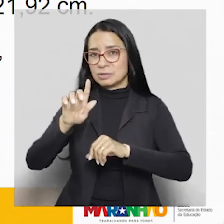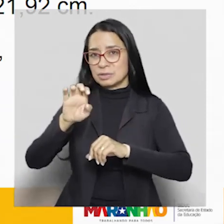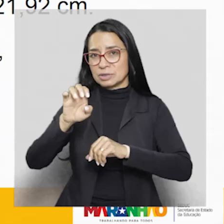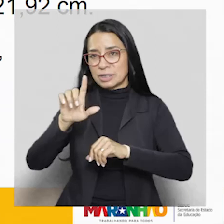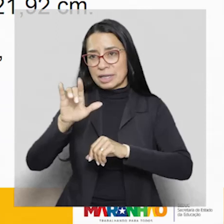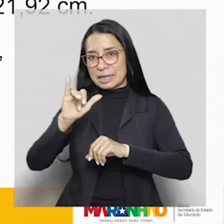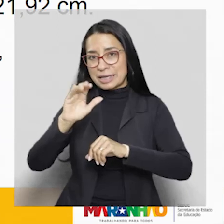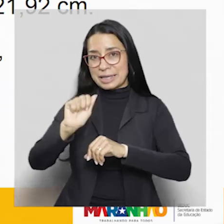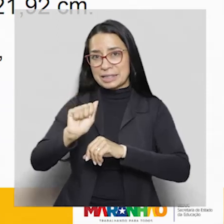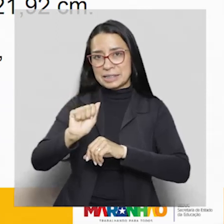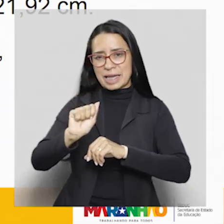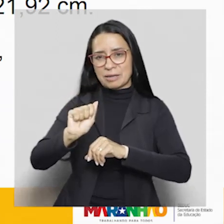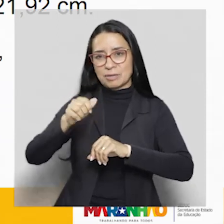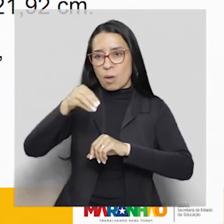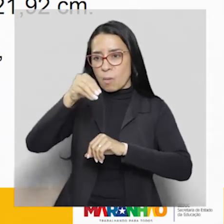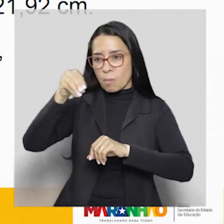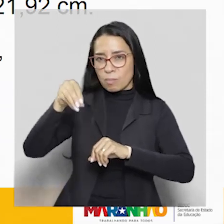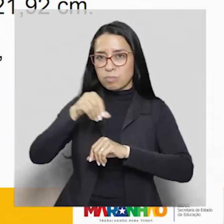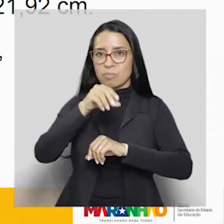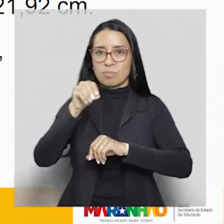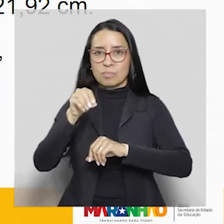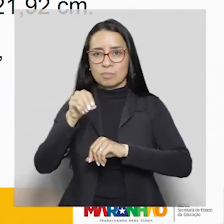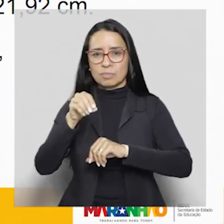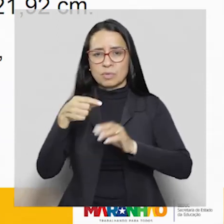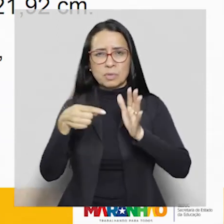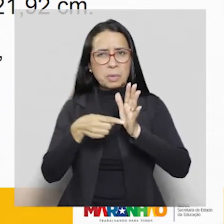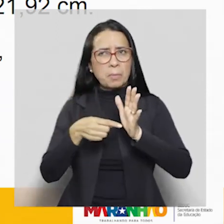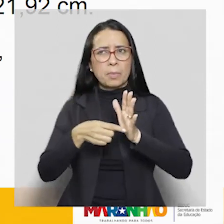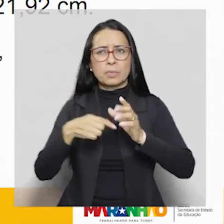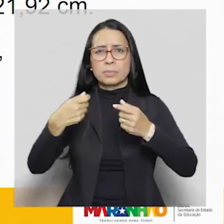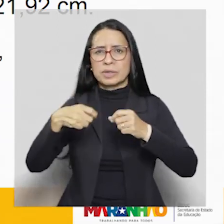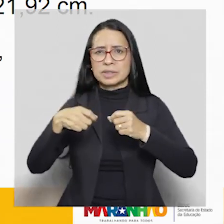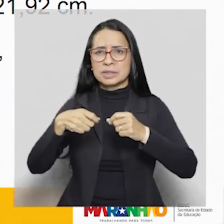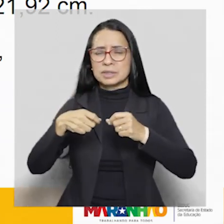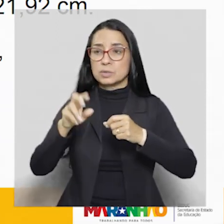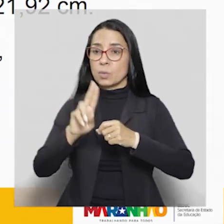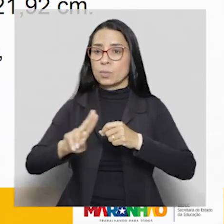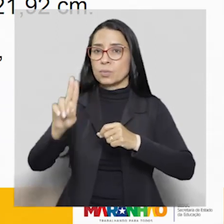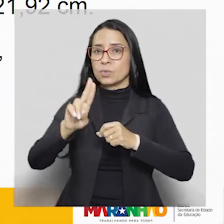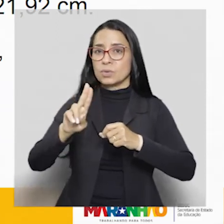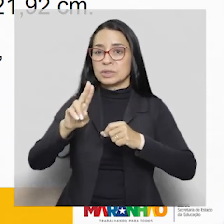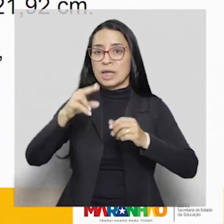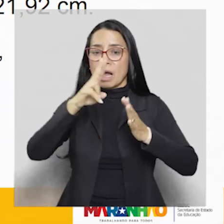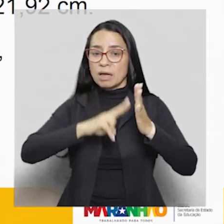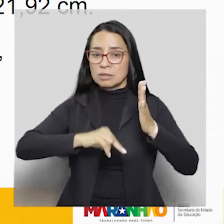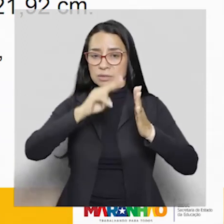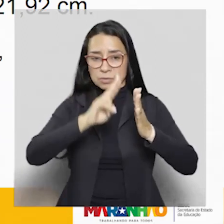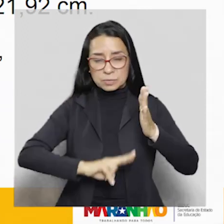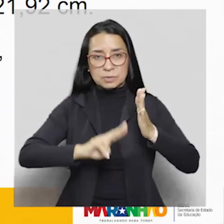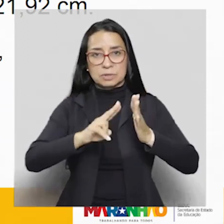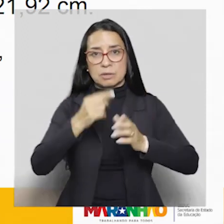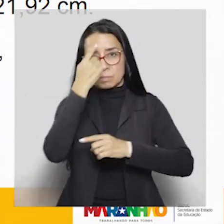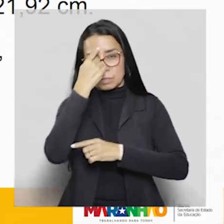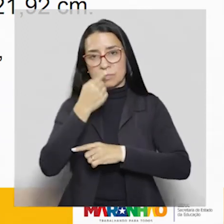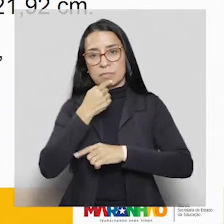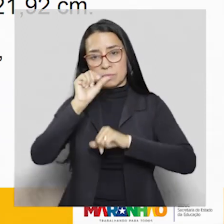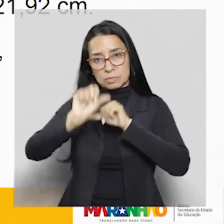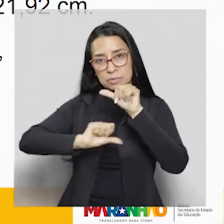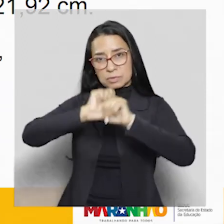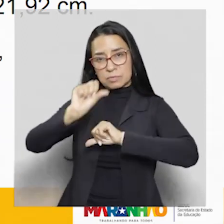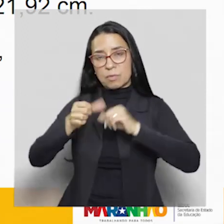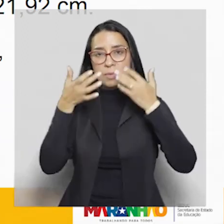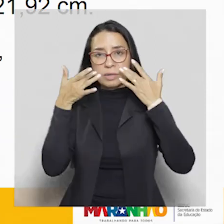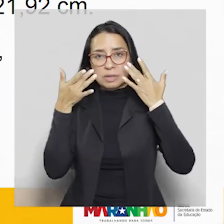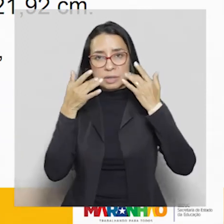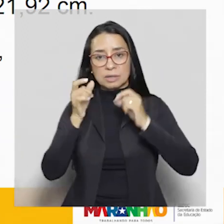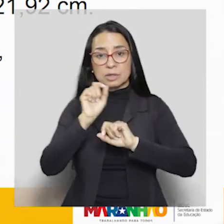é. Em que ponto eu tenho que usar somente tintas, como usava o Pollock? Em que ponto a fotografia vira arte? Em que